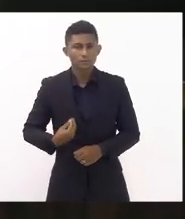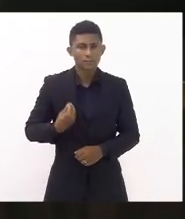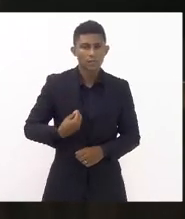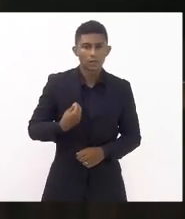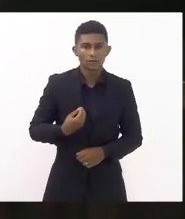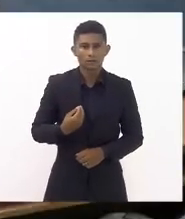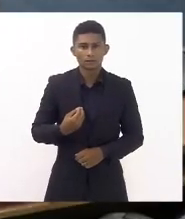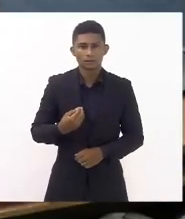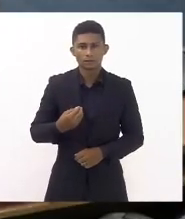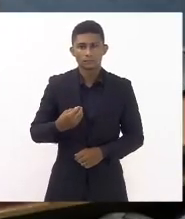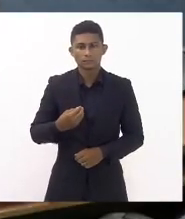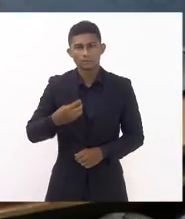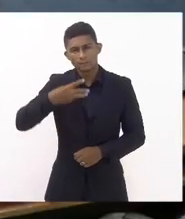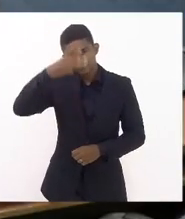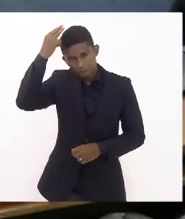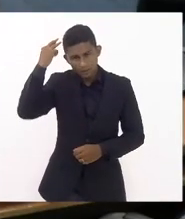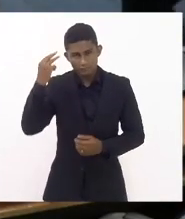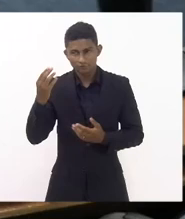Deputado Márcio Pacheco.